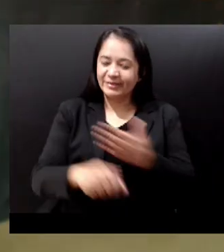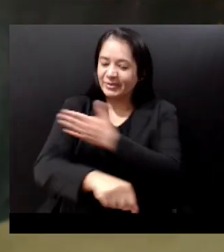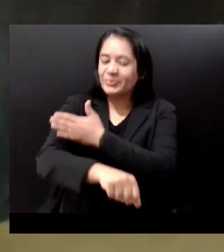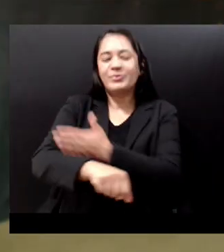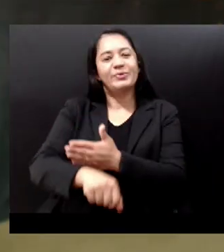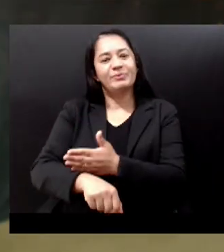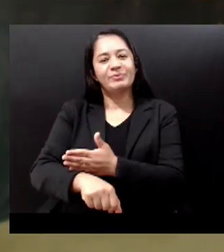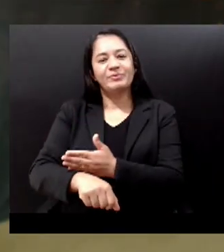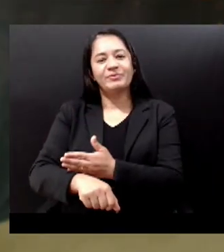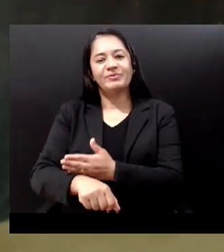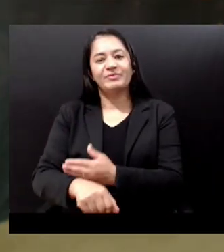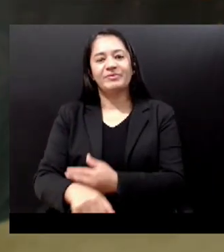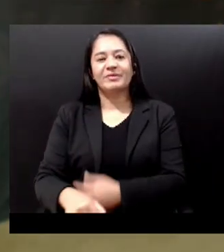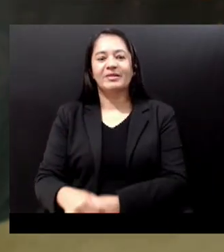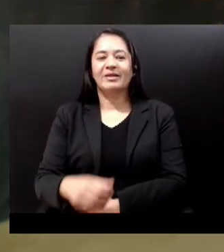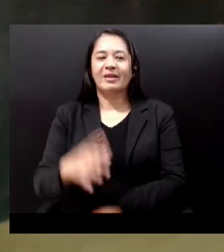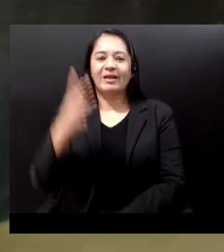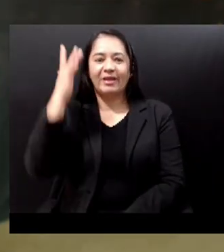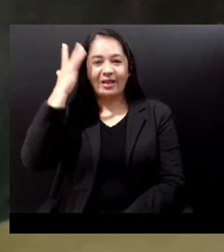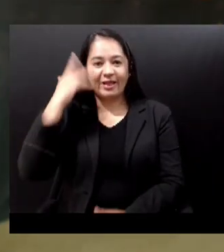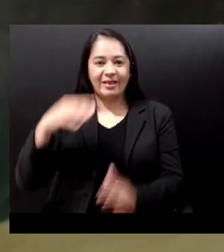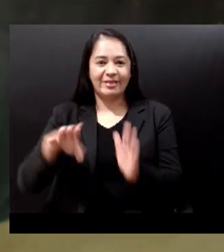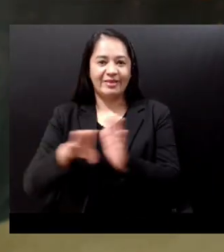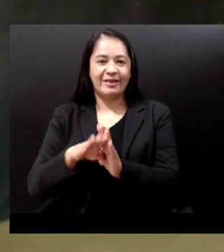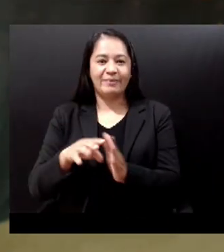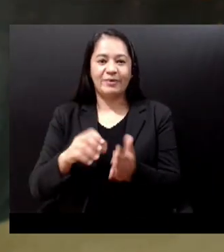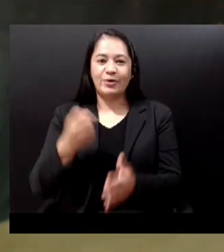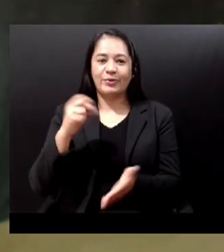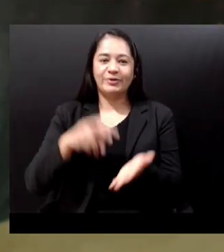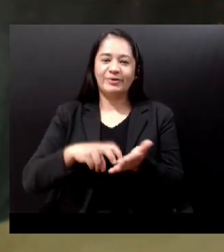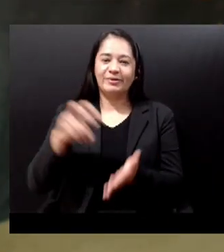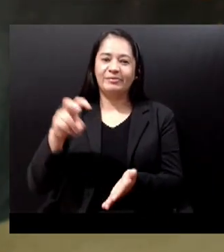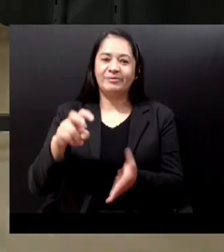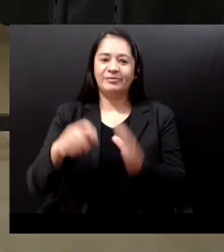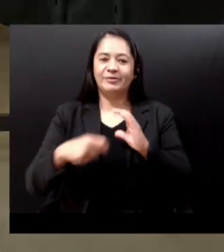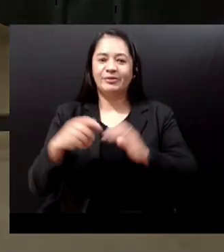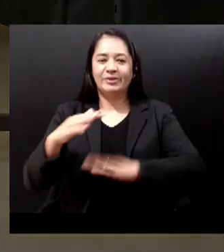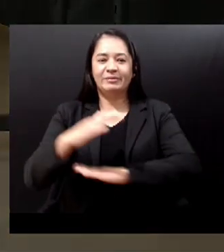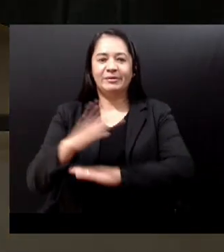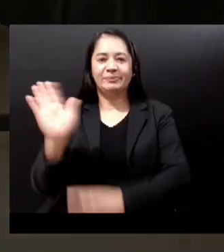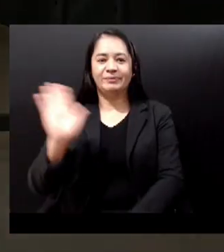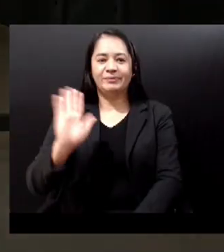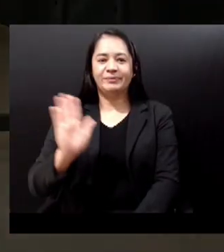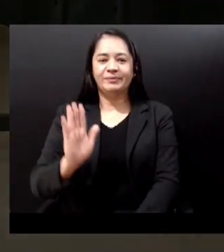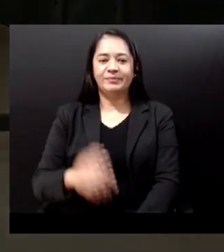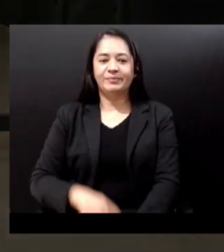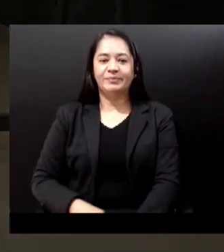e até amanhã, a partir das 8 da manhã, com mais uma edição do nosso Estúdio Câmara. Valeu, tchau, tchau.